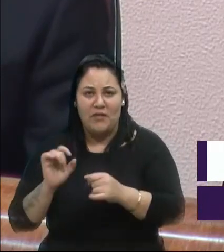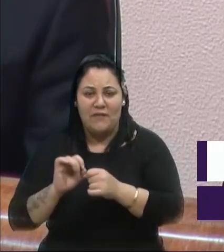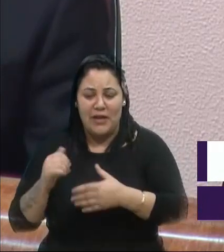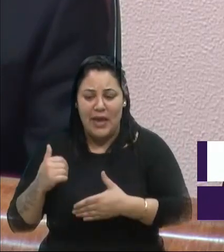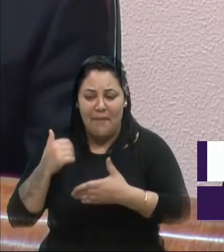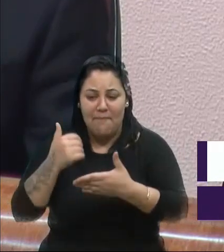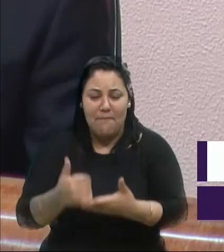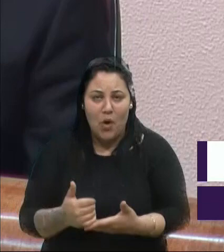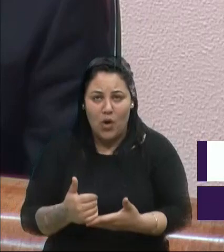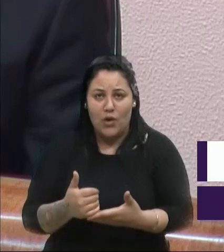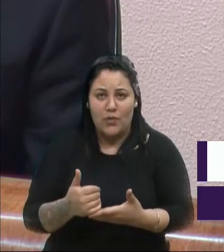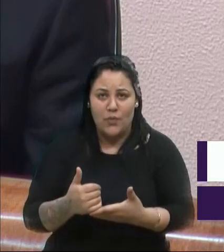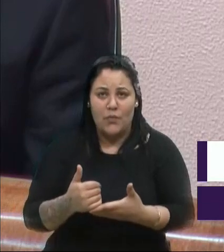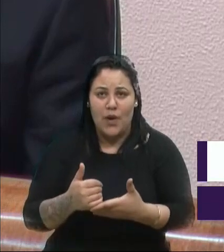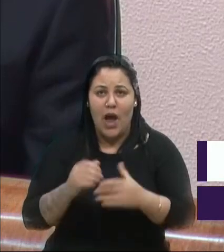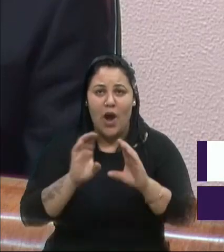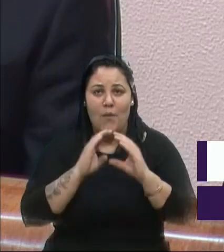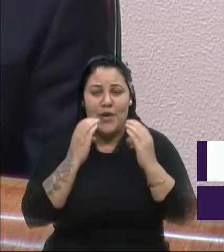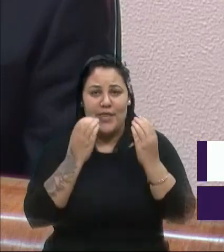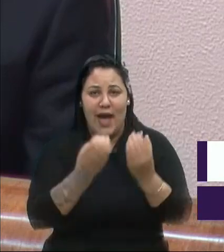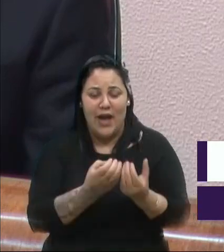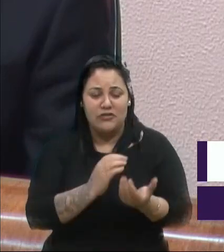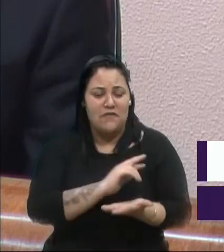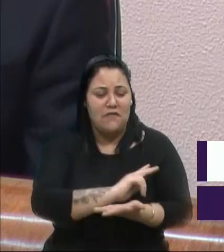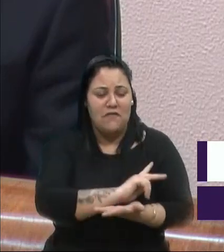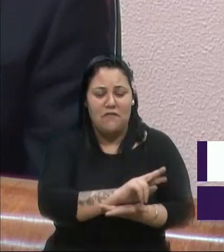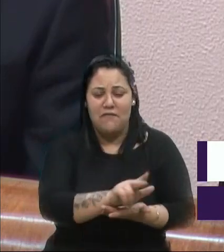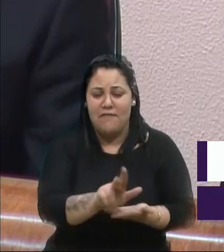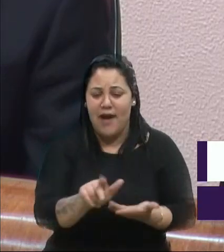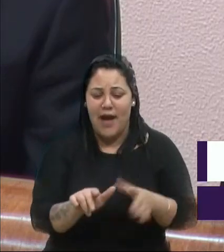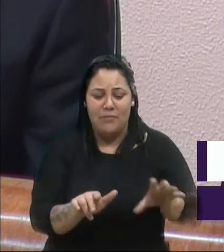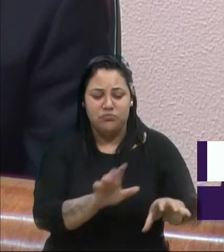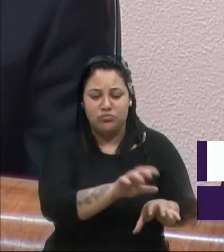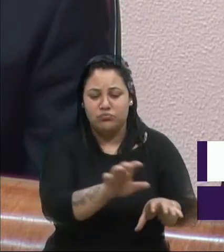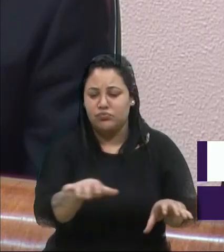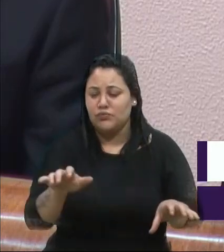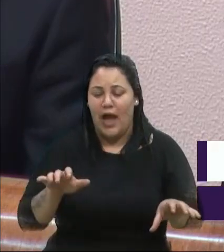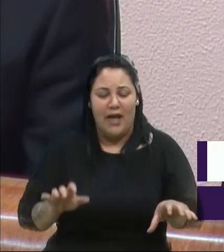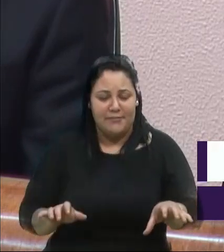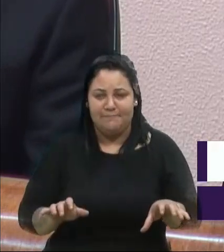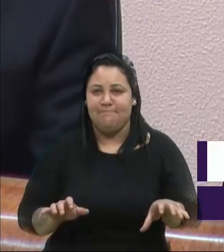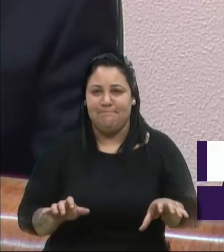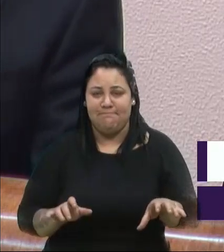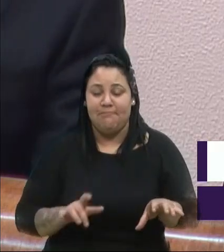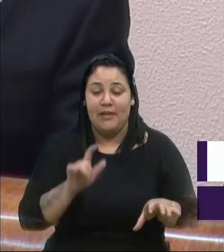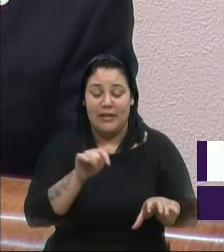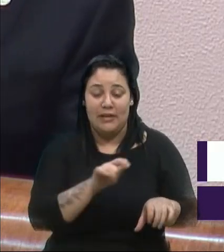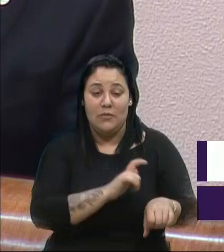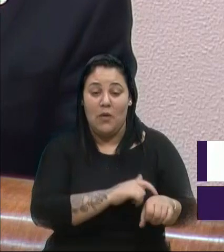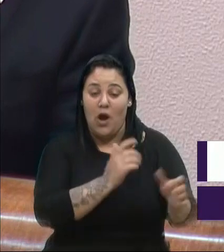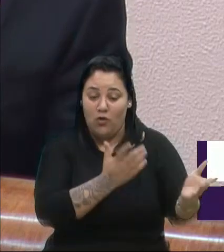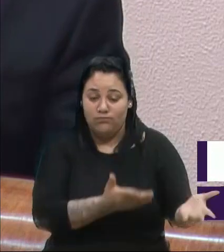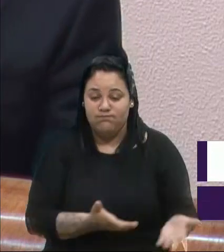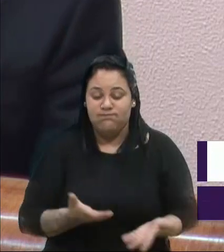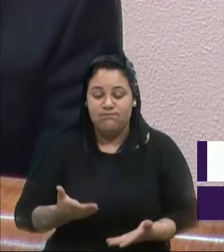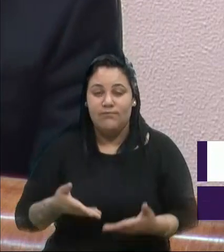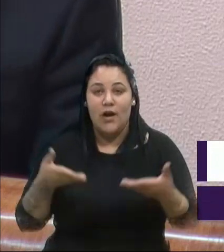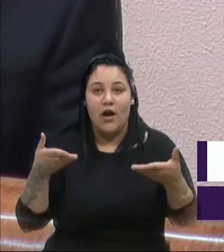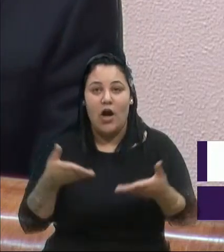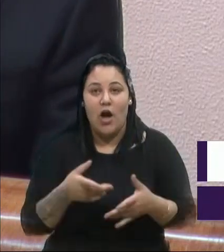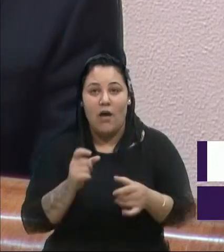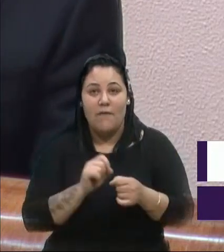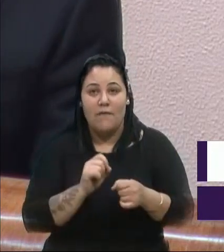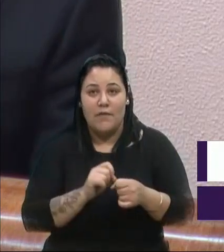prestados à comunidade, nos mais diferentes campos de ação. Neste momento, convido para